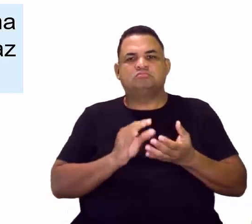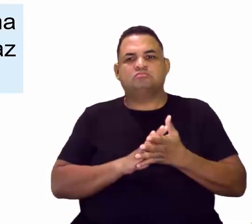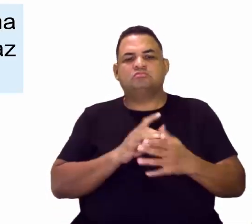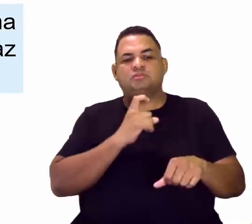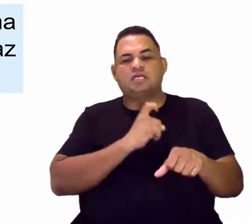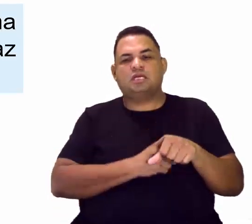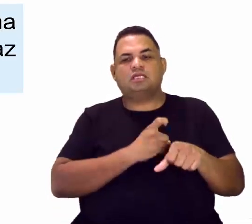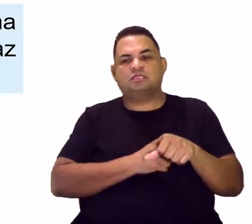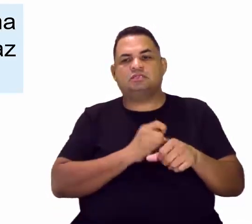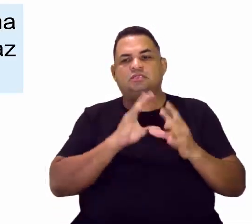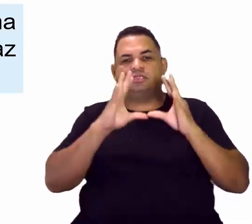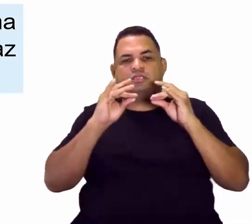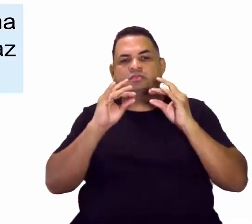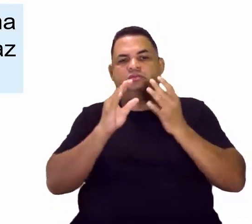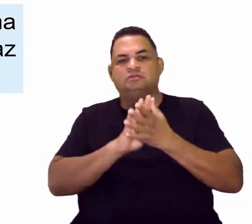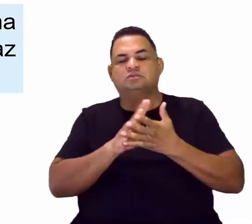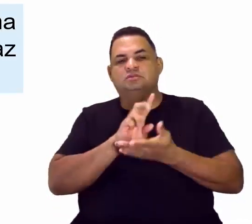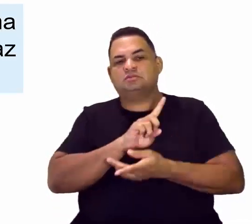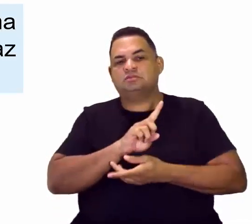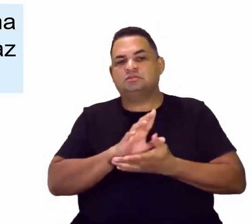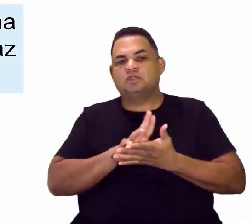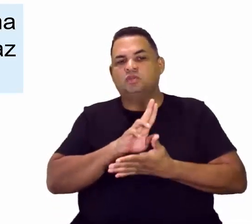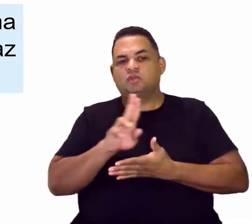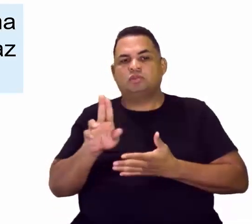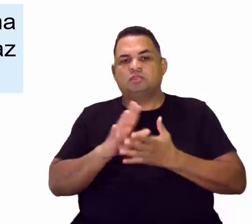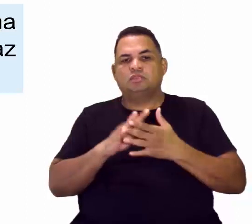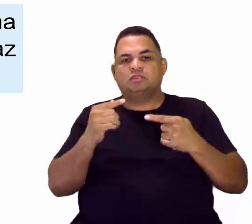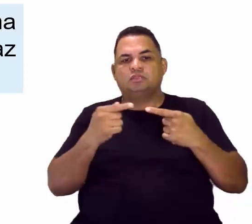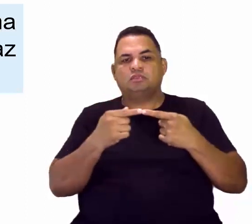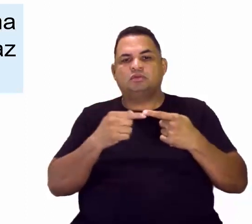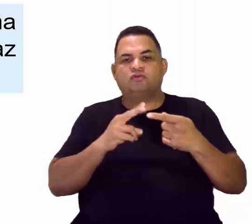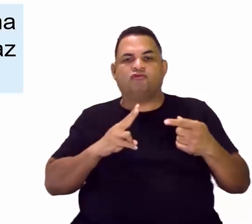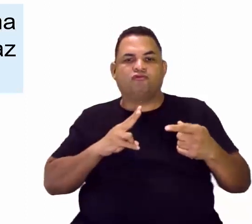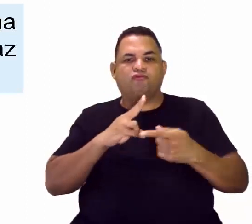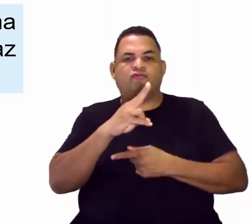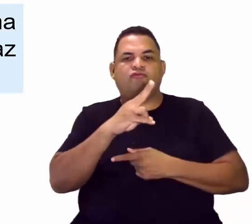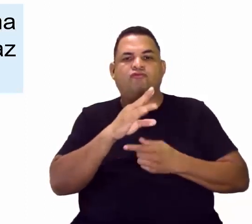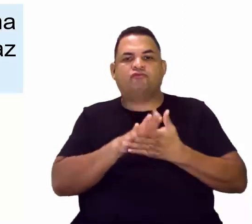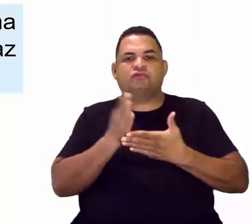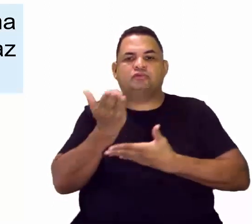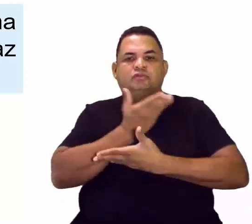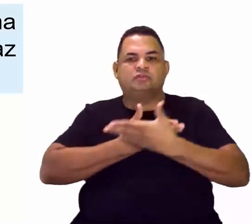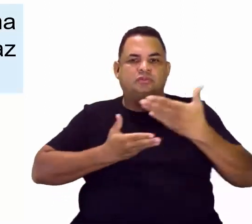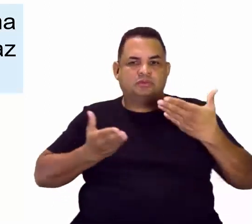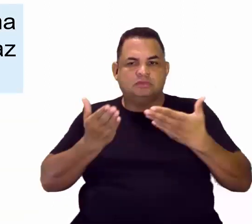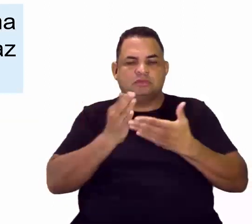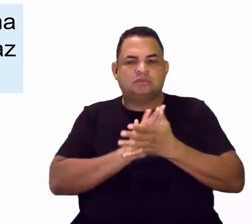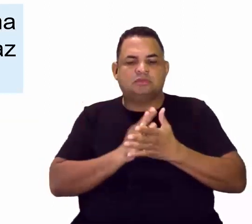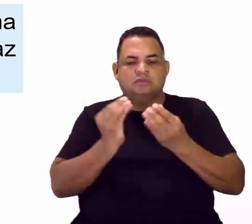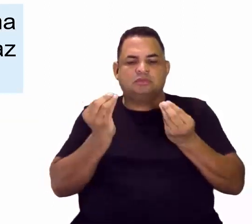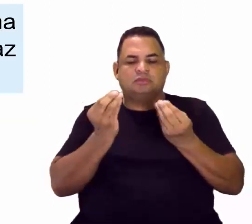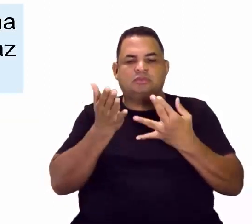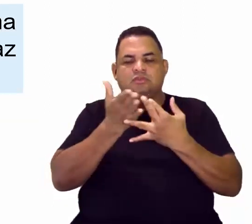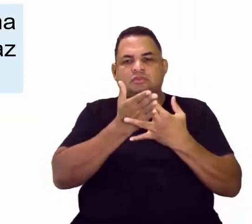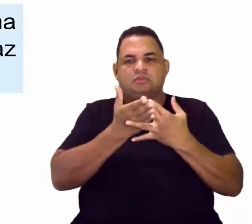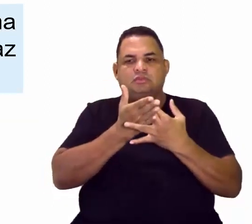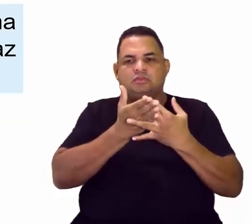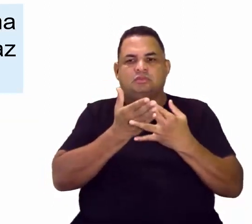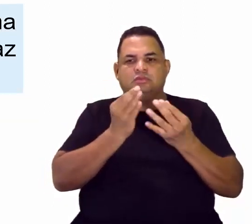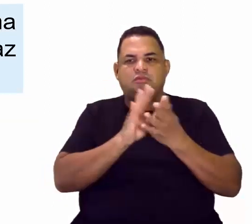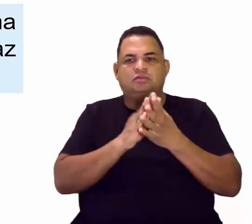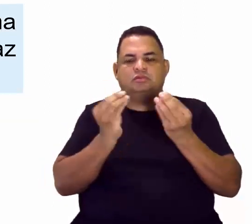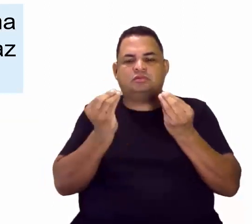sólido e líquido, são exatamente as chamadas ligações ou forças de interações, denominadas